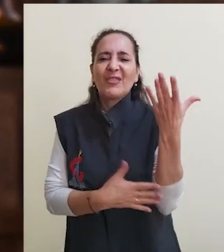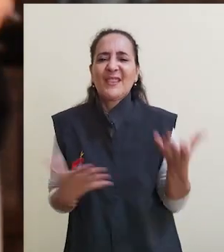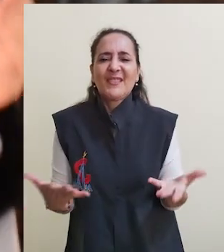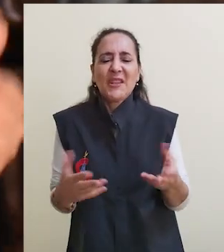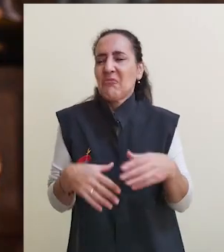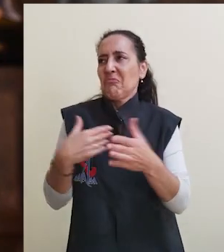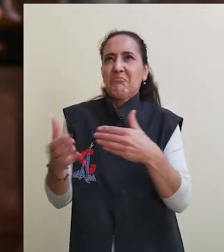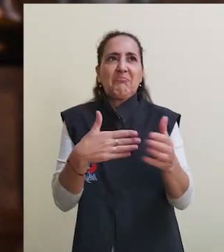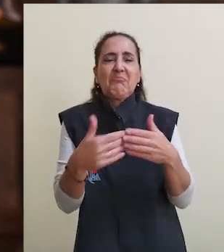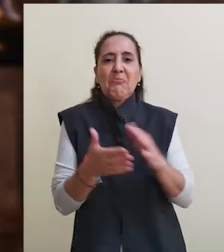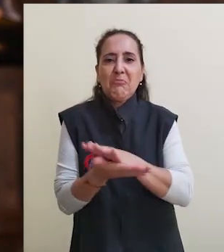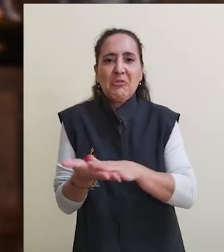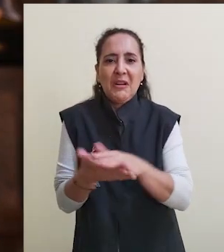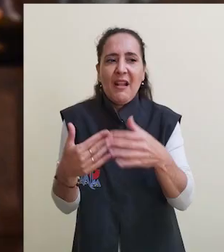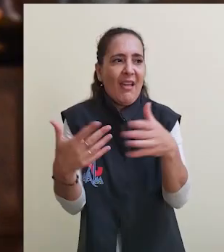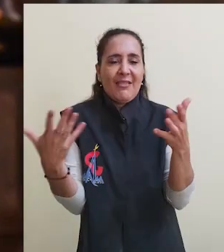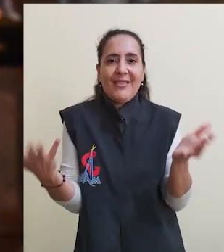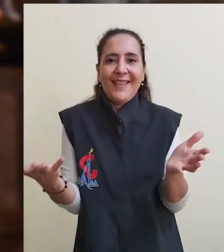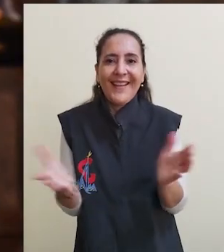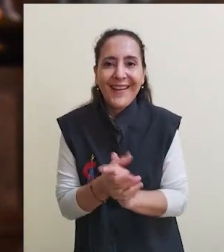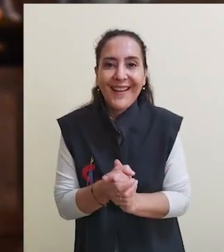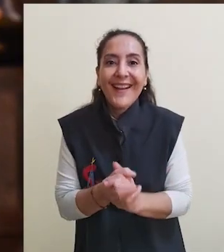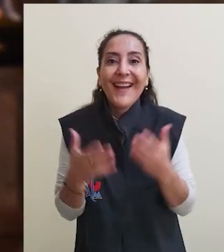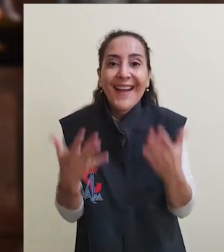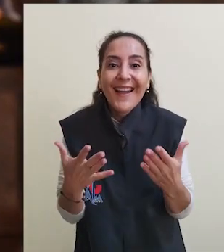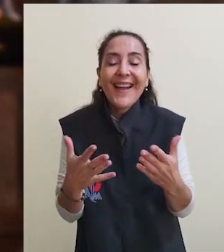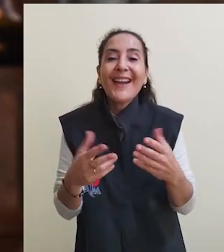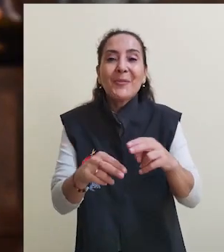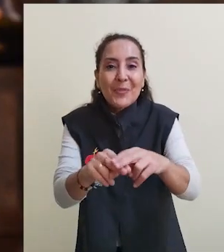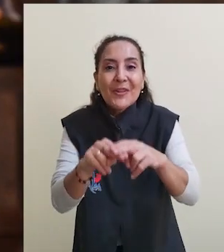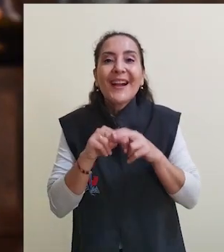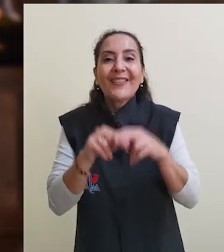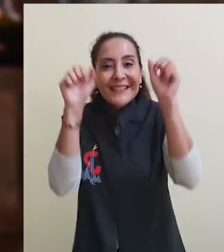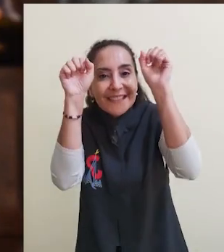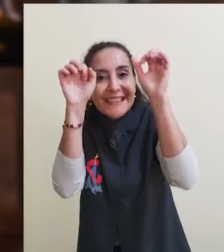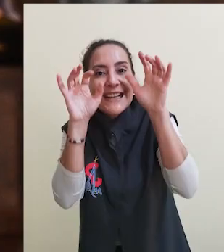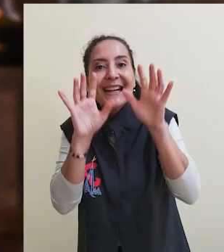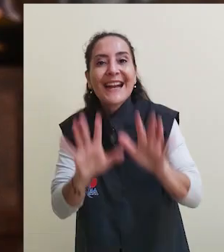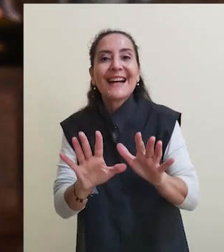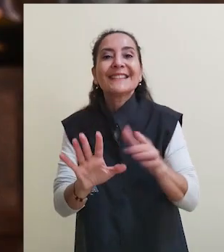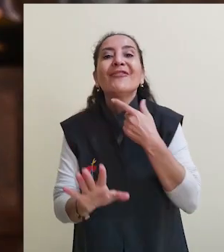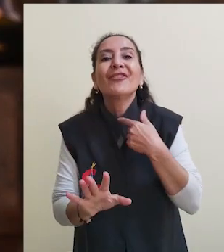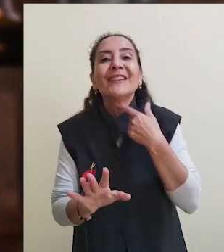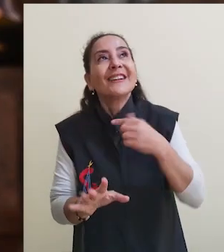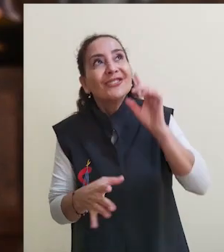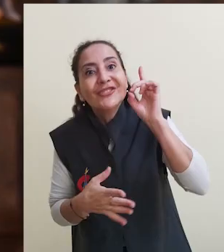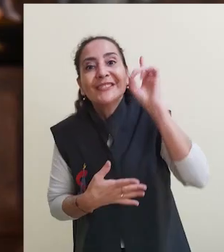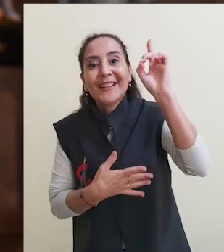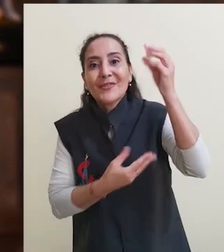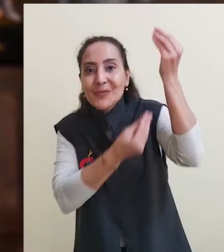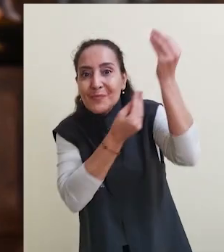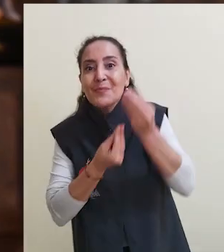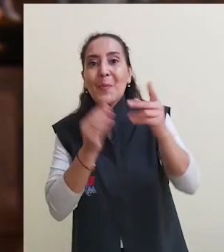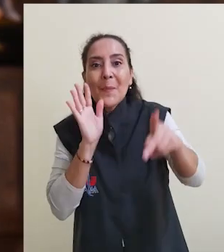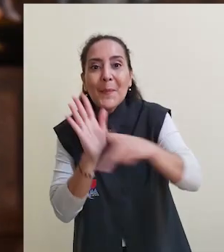um agrupamento. Ser filho da igreja, ser membro da igreja, é uma graça vinda do céu. E aí